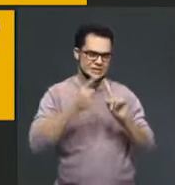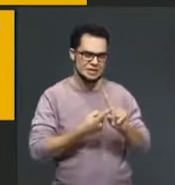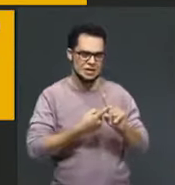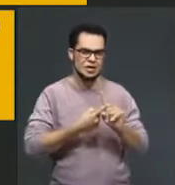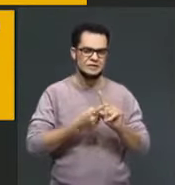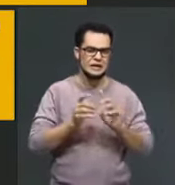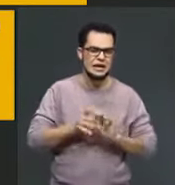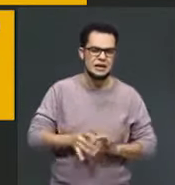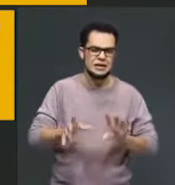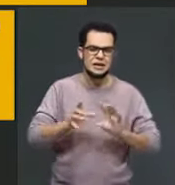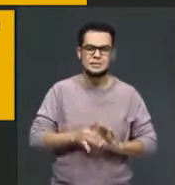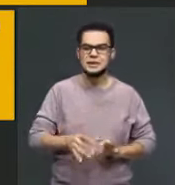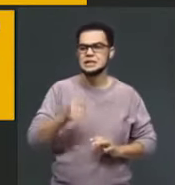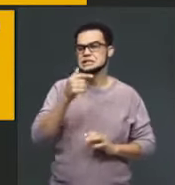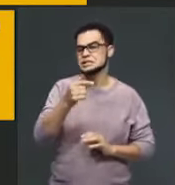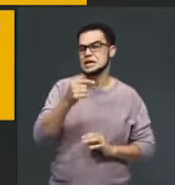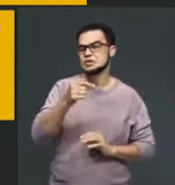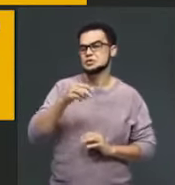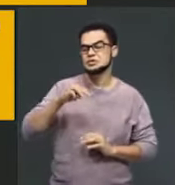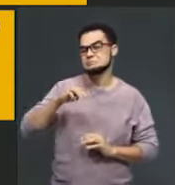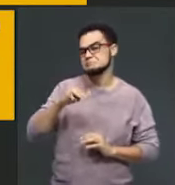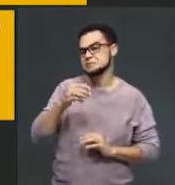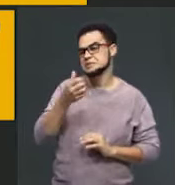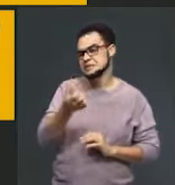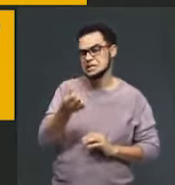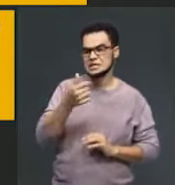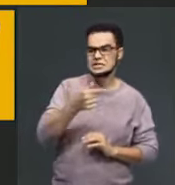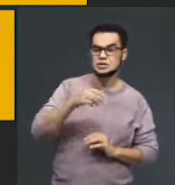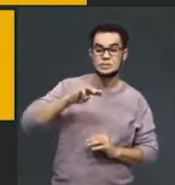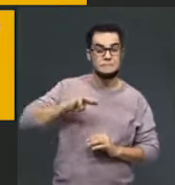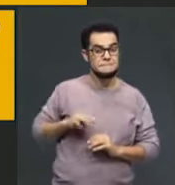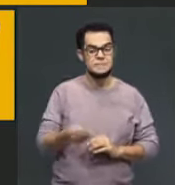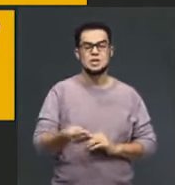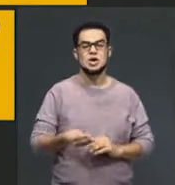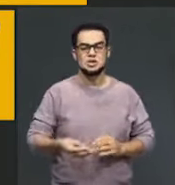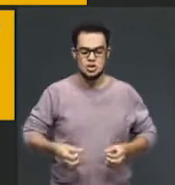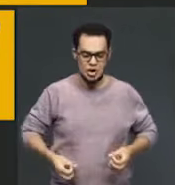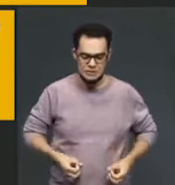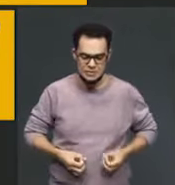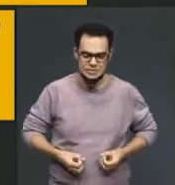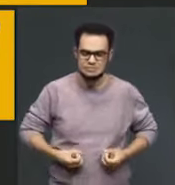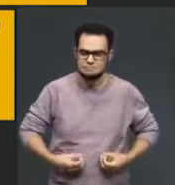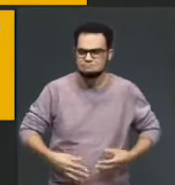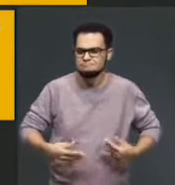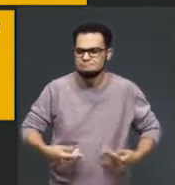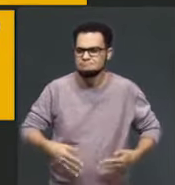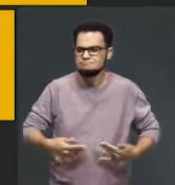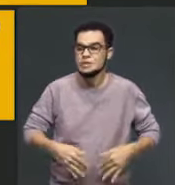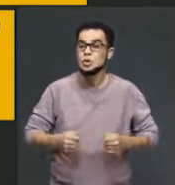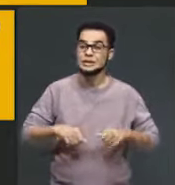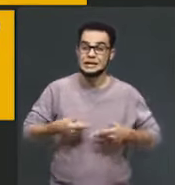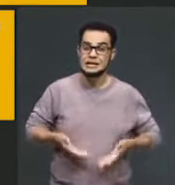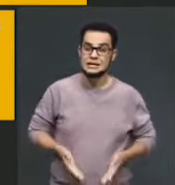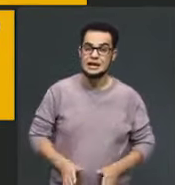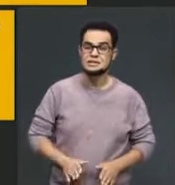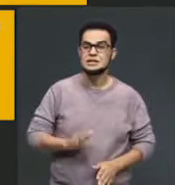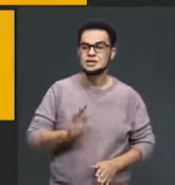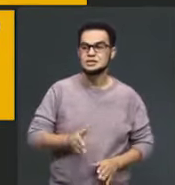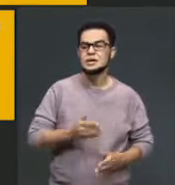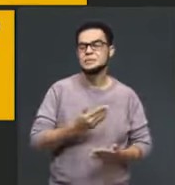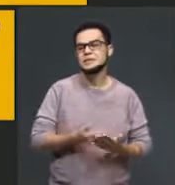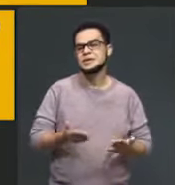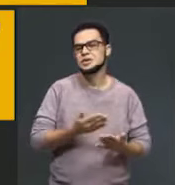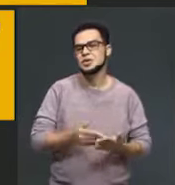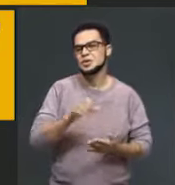de 7 a 7 milhões de ovócitos, tá? Ao nascer, ela já perdeu 80% da